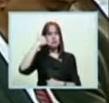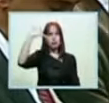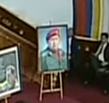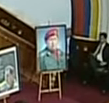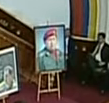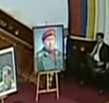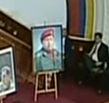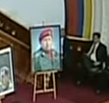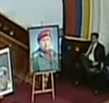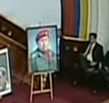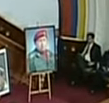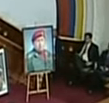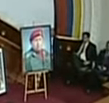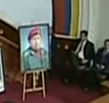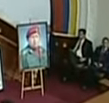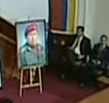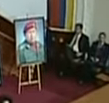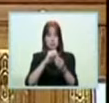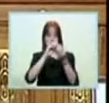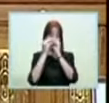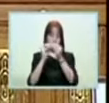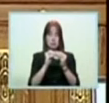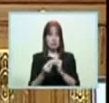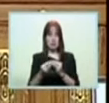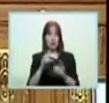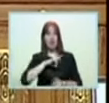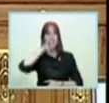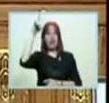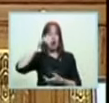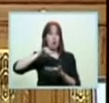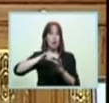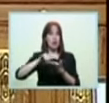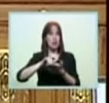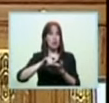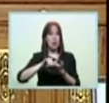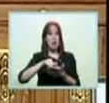necessário para que eu possa ter uma conversa telefónica com o Presidente Donald Trump. Faça o necessário.